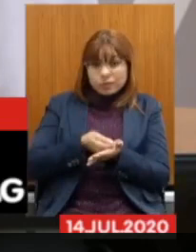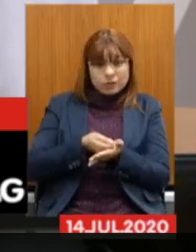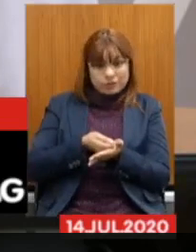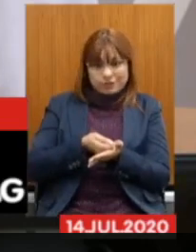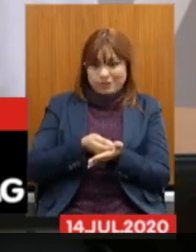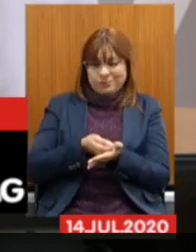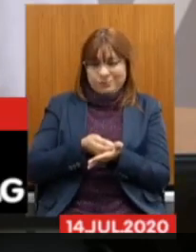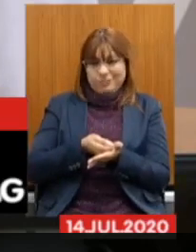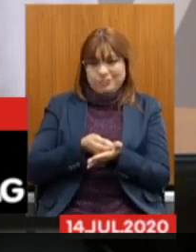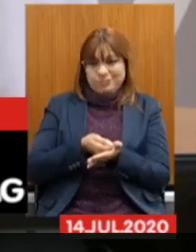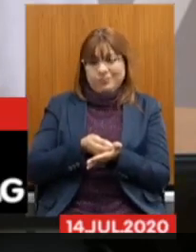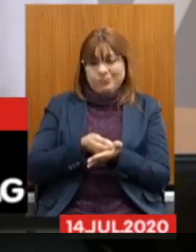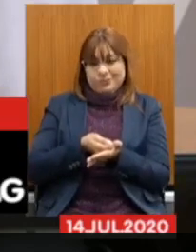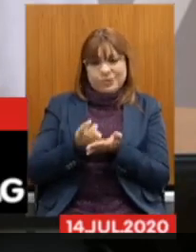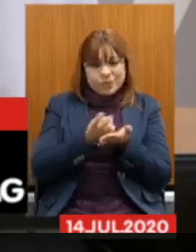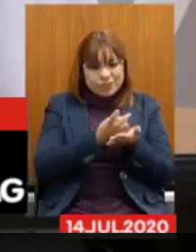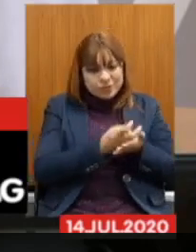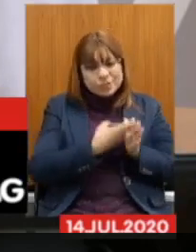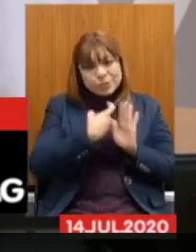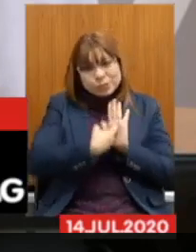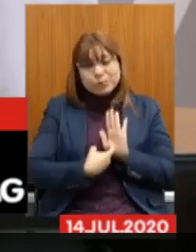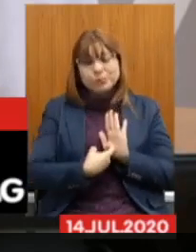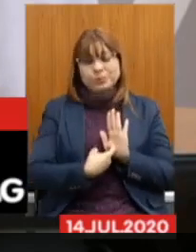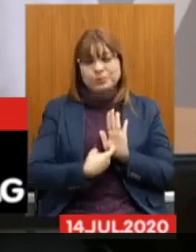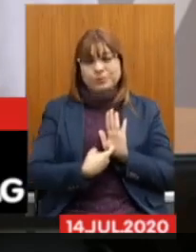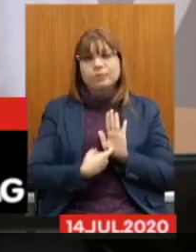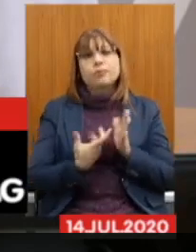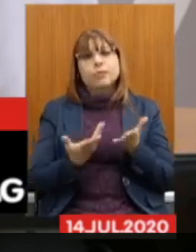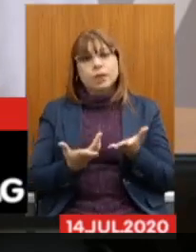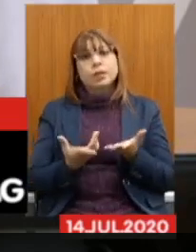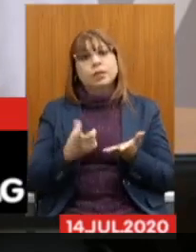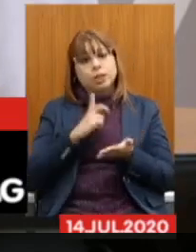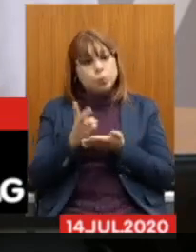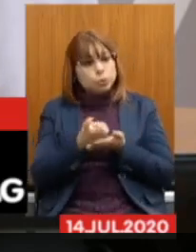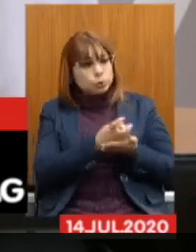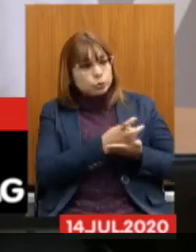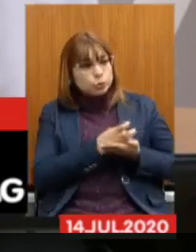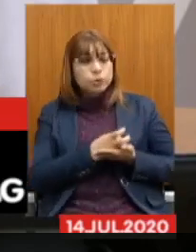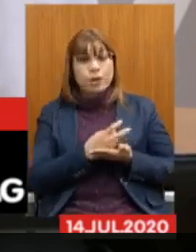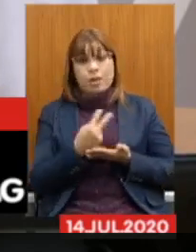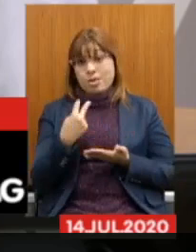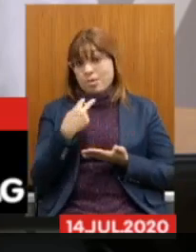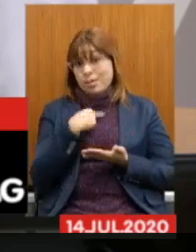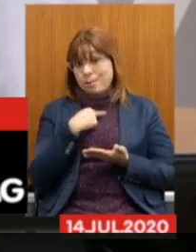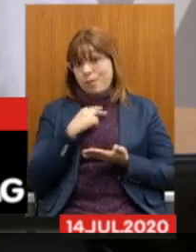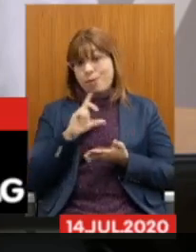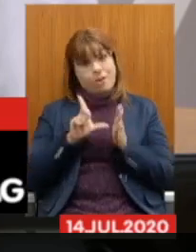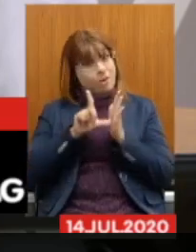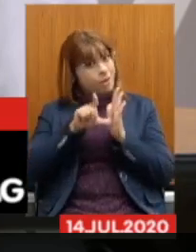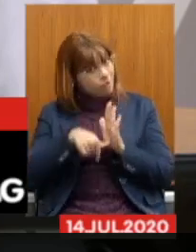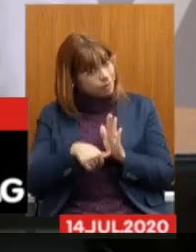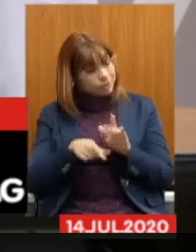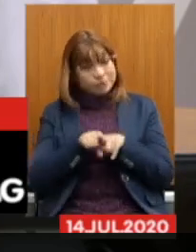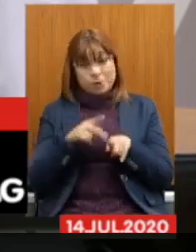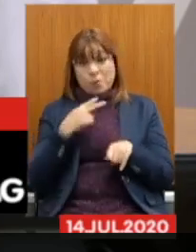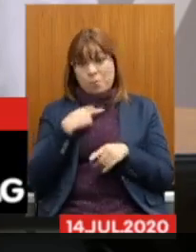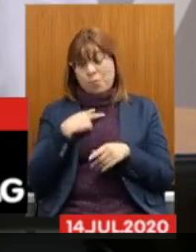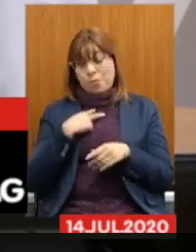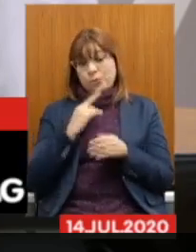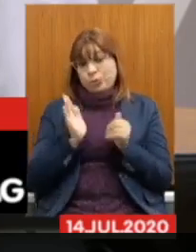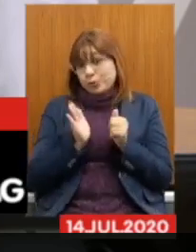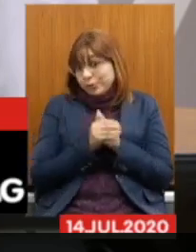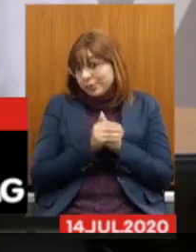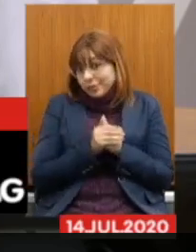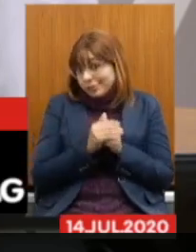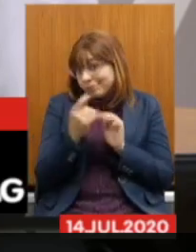é óbvio que, diante de uma arrecadação perfeita, que não admite só negação ou adiamentos, a causa determinante